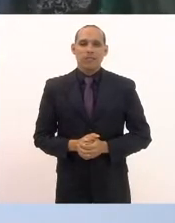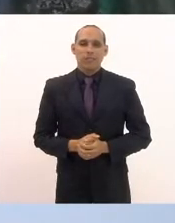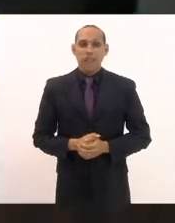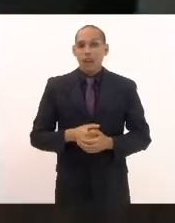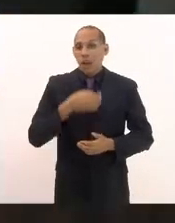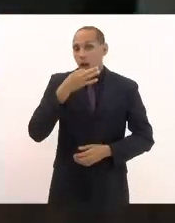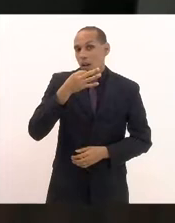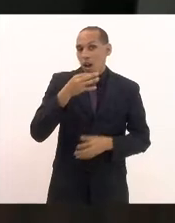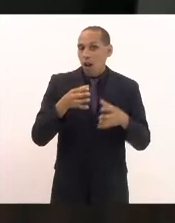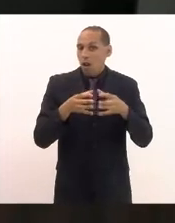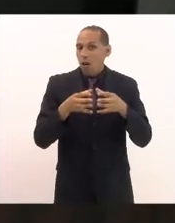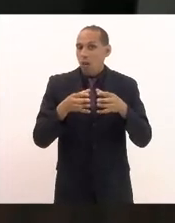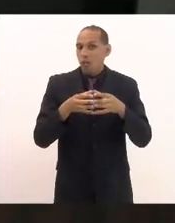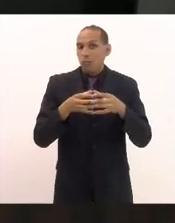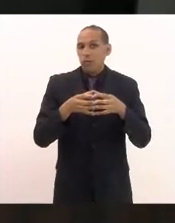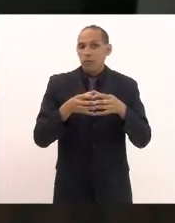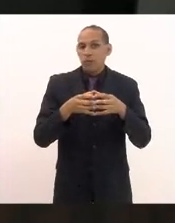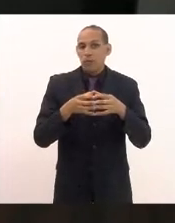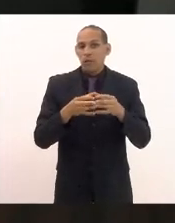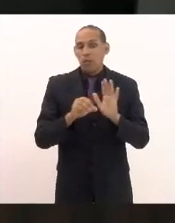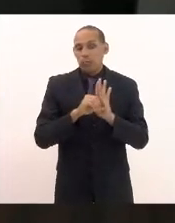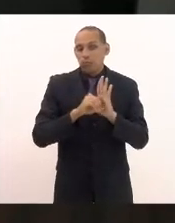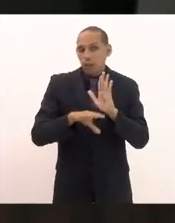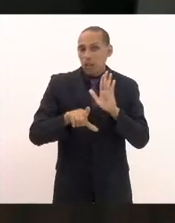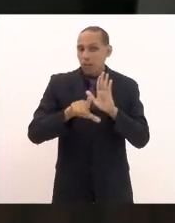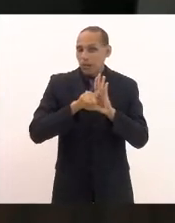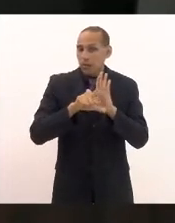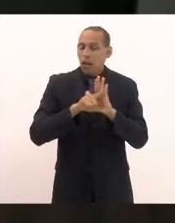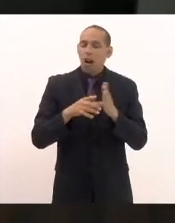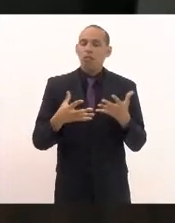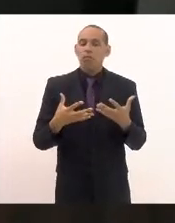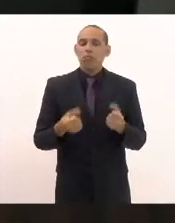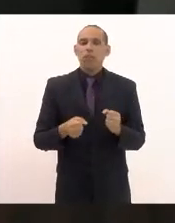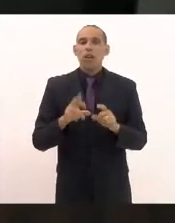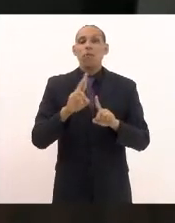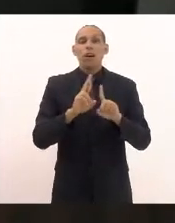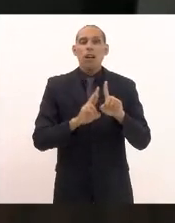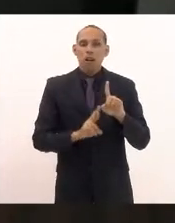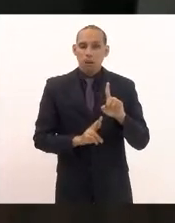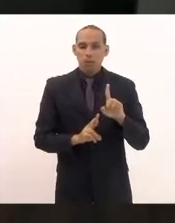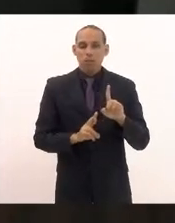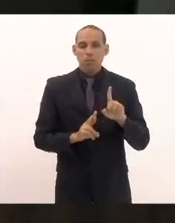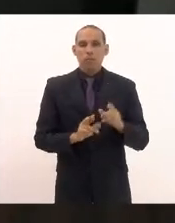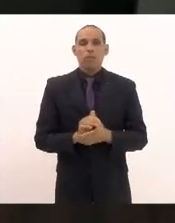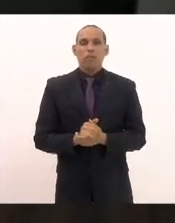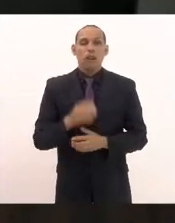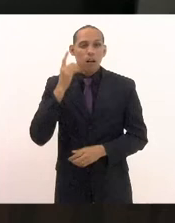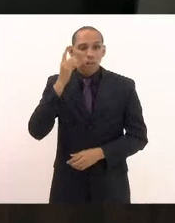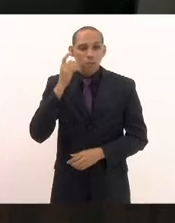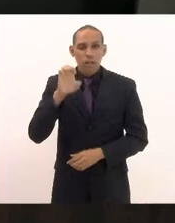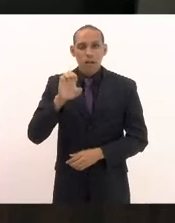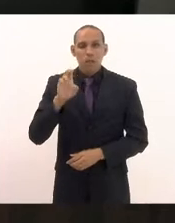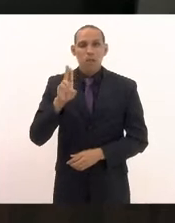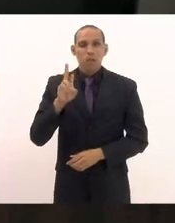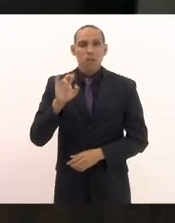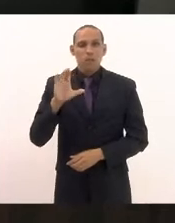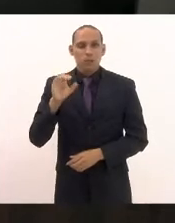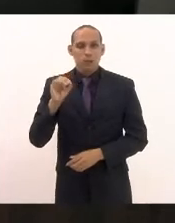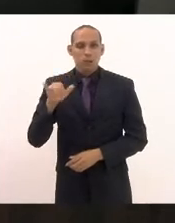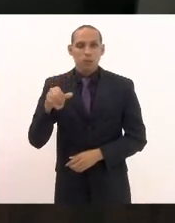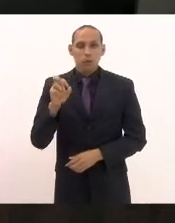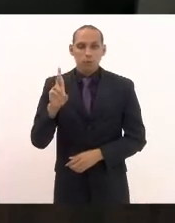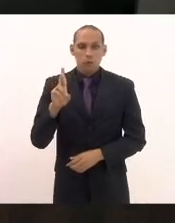Parecer da Comissão de Indicação Legislativa, favorável. Relator, deputado Eurico Júnior.